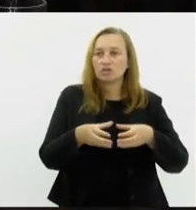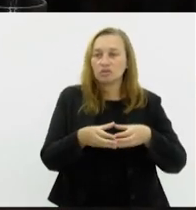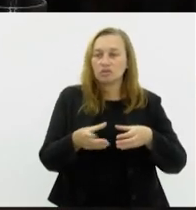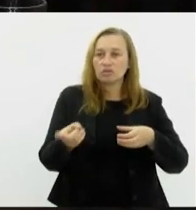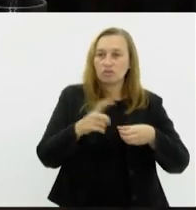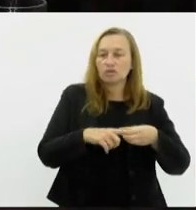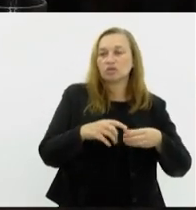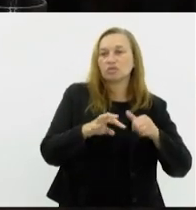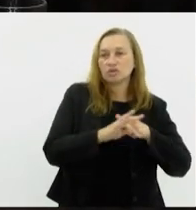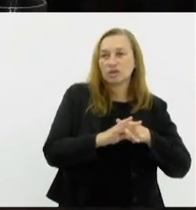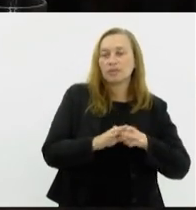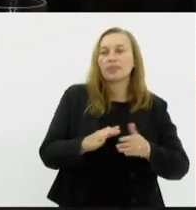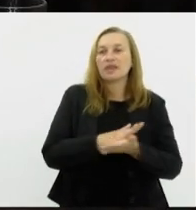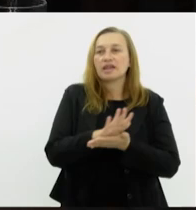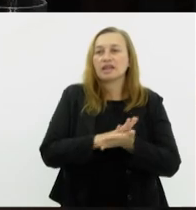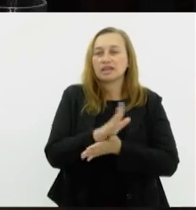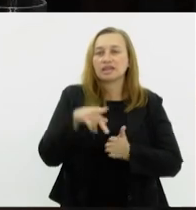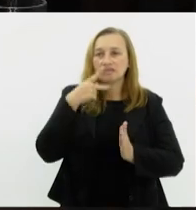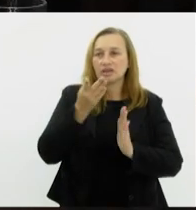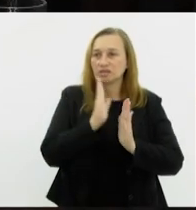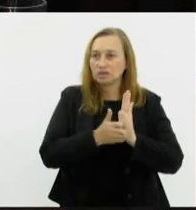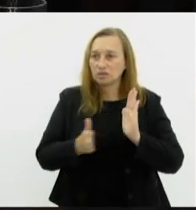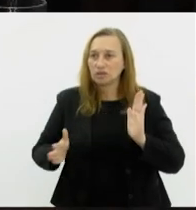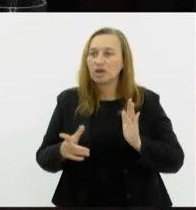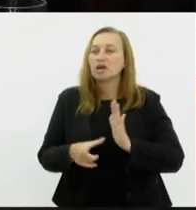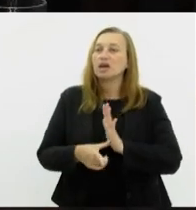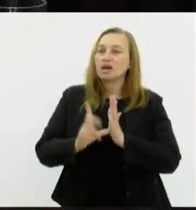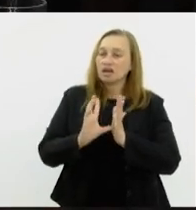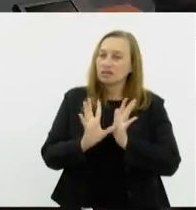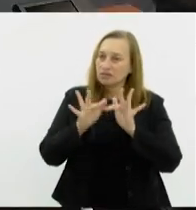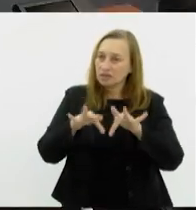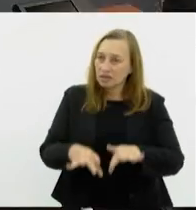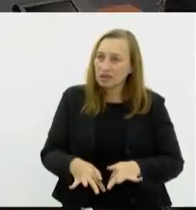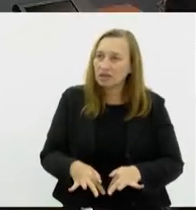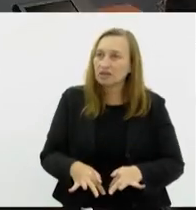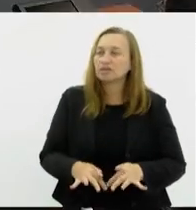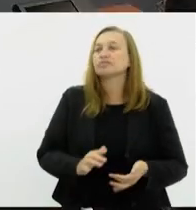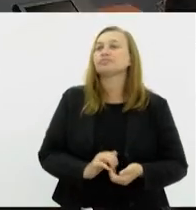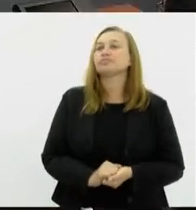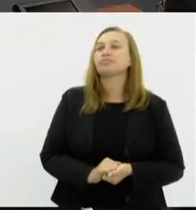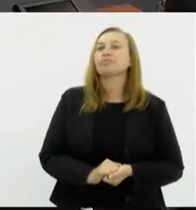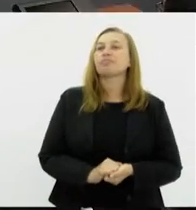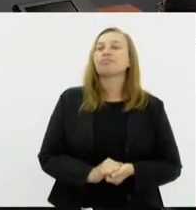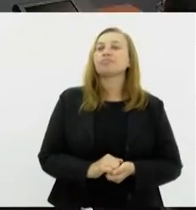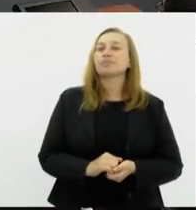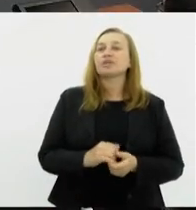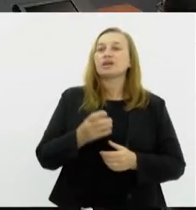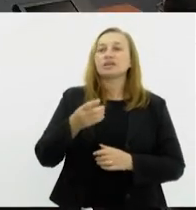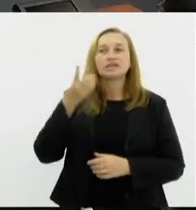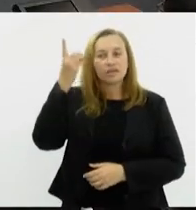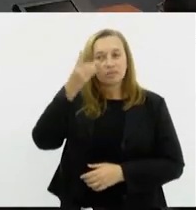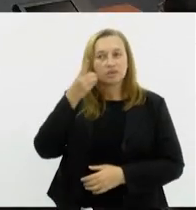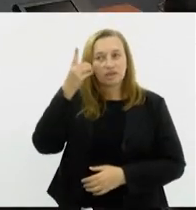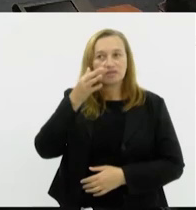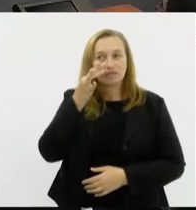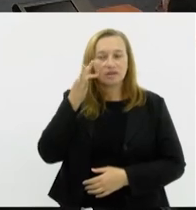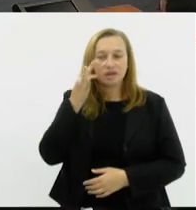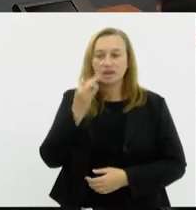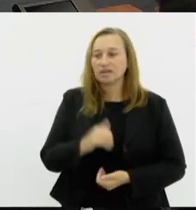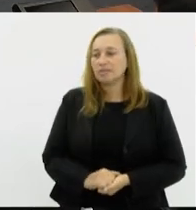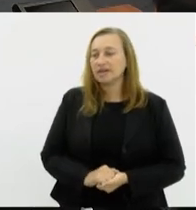comissões. Nada mais havendo a tratar, antes de encerrar o expediente final, concedo a palavra ao deputado Flávio